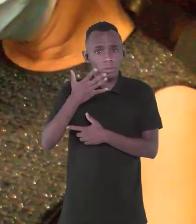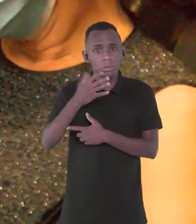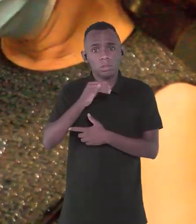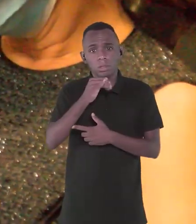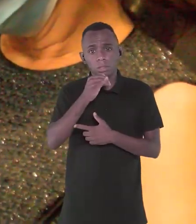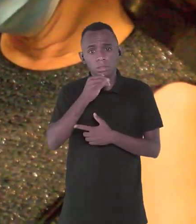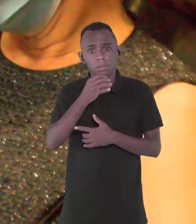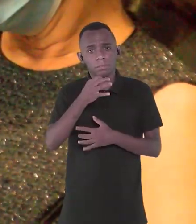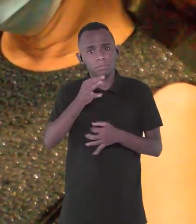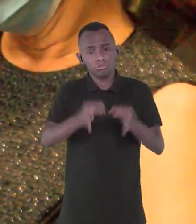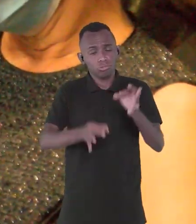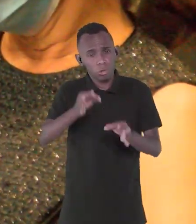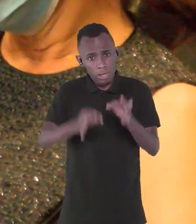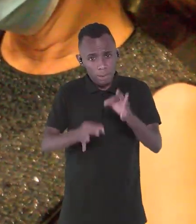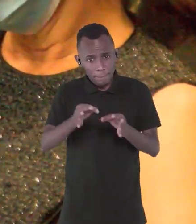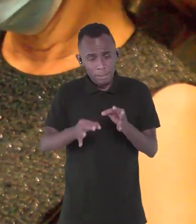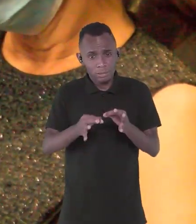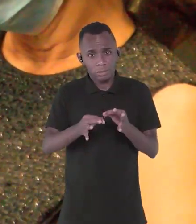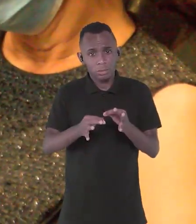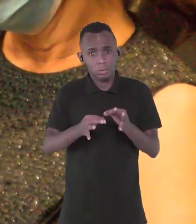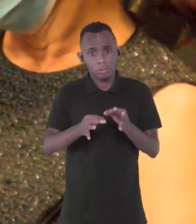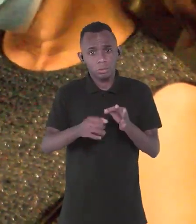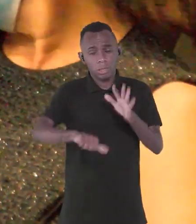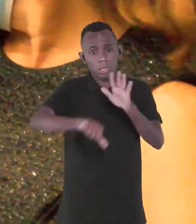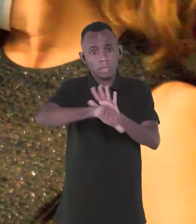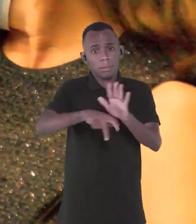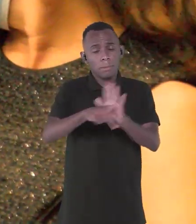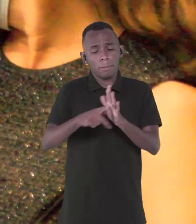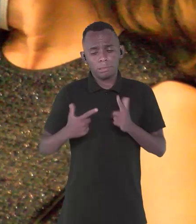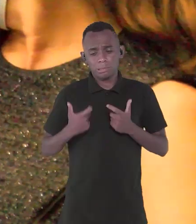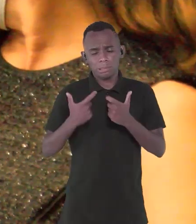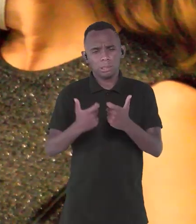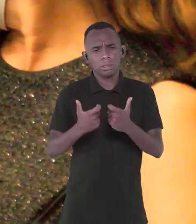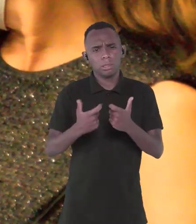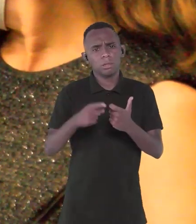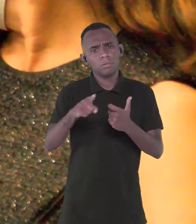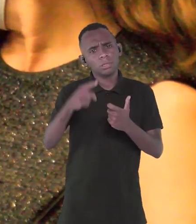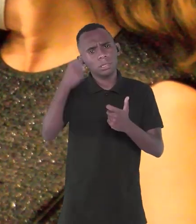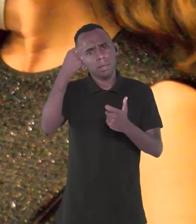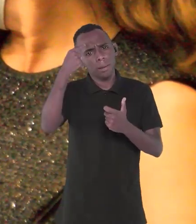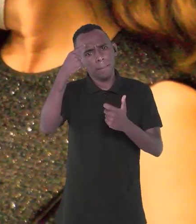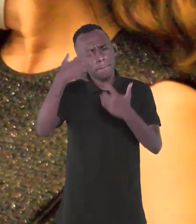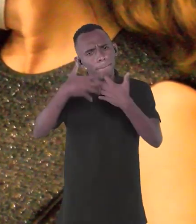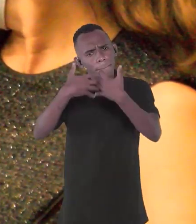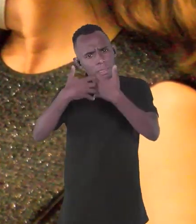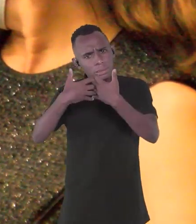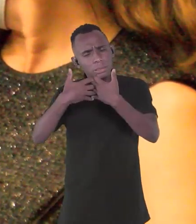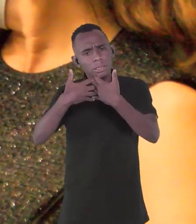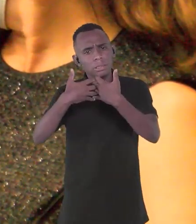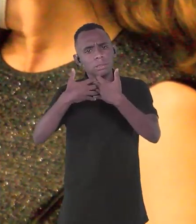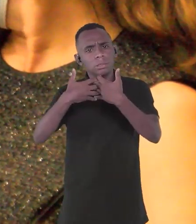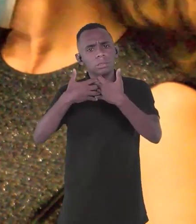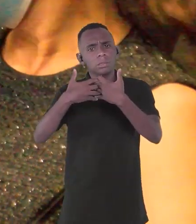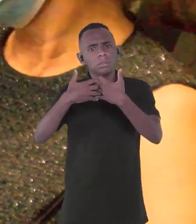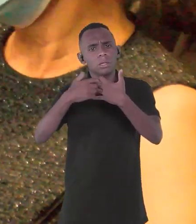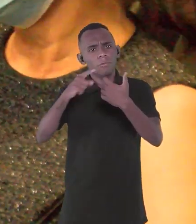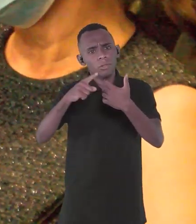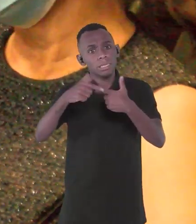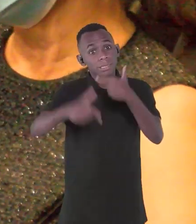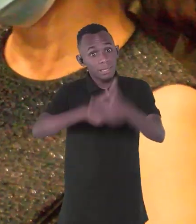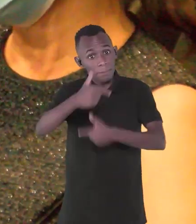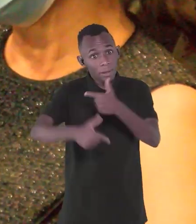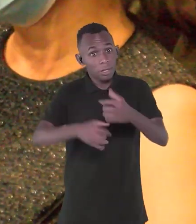julgamento do Putin por crimes de guerra. Passa pela sua cabeça Hannah Arendt cobrindo aquele julgamento?